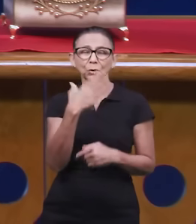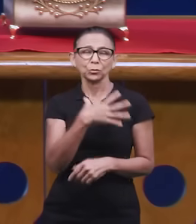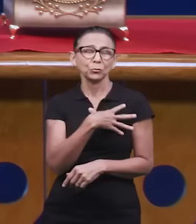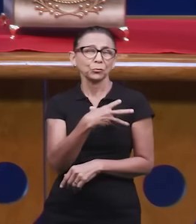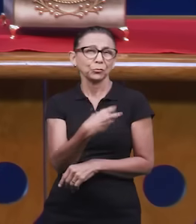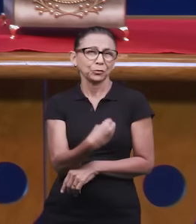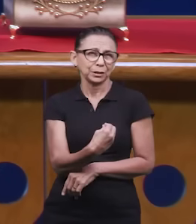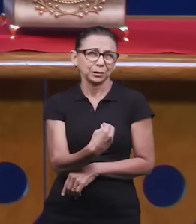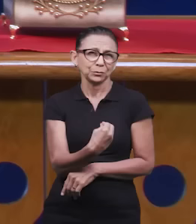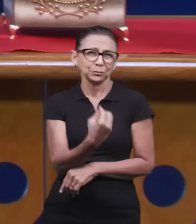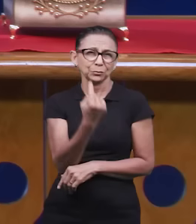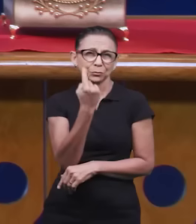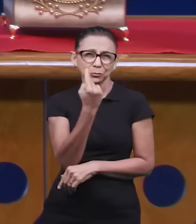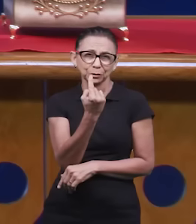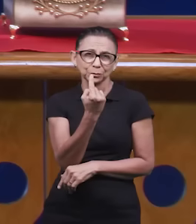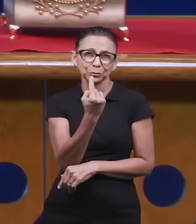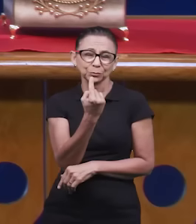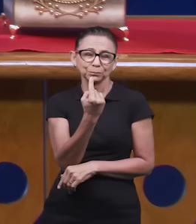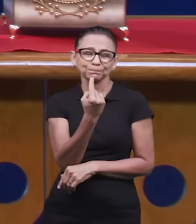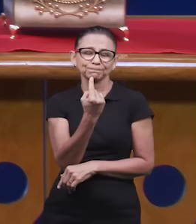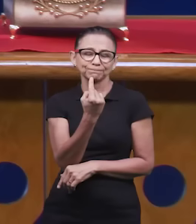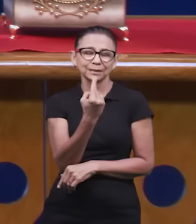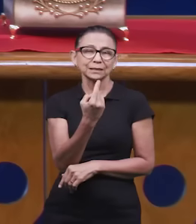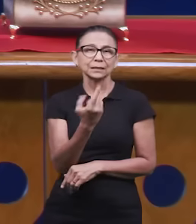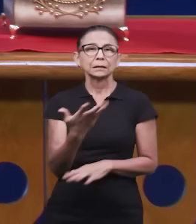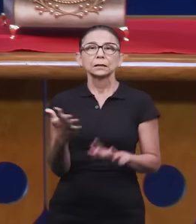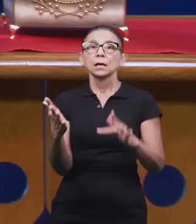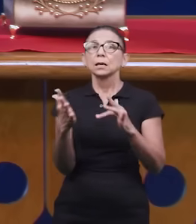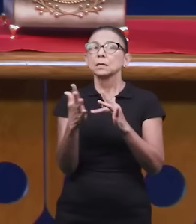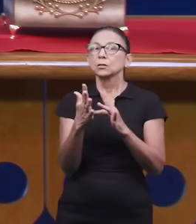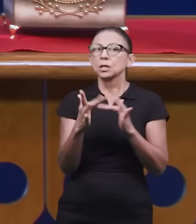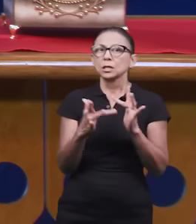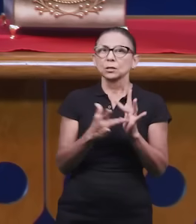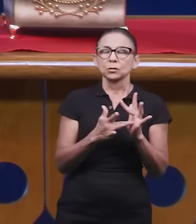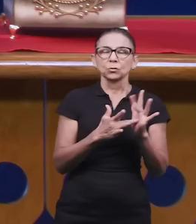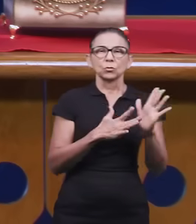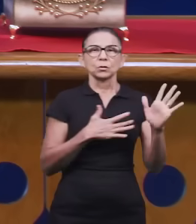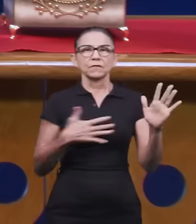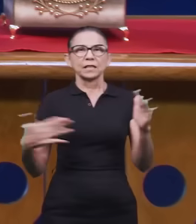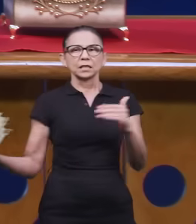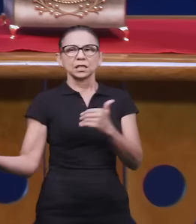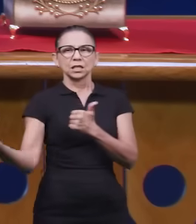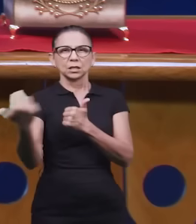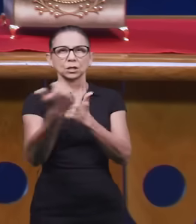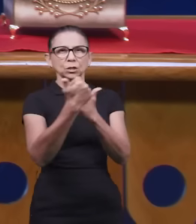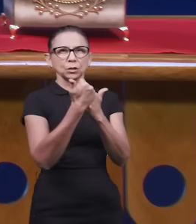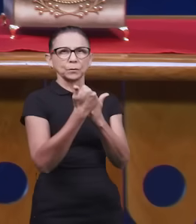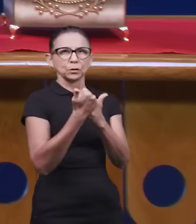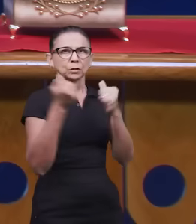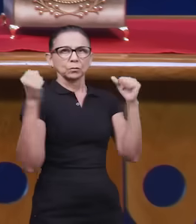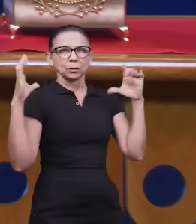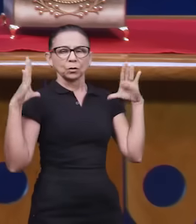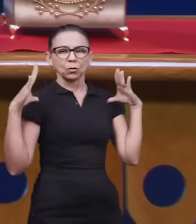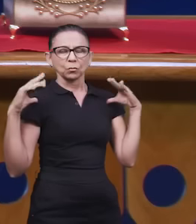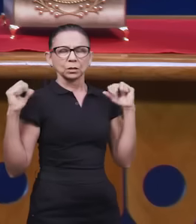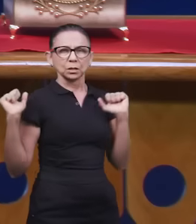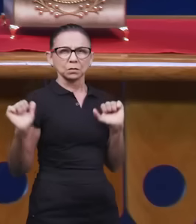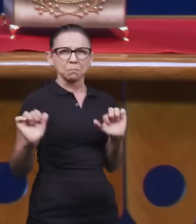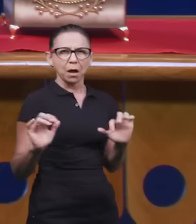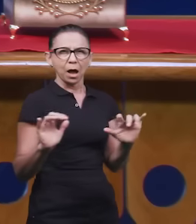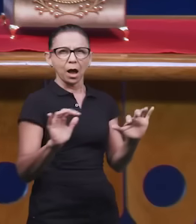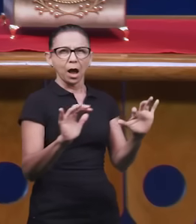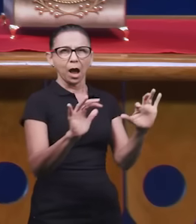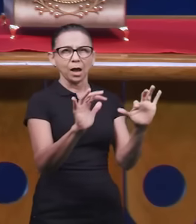canto, como quem chora por um filho unigênito. Então Jesus vai fazer a batalha com intervenções